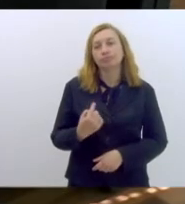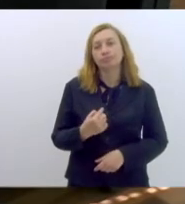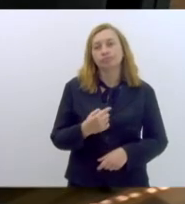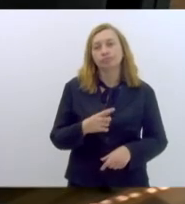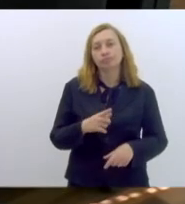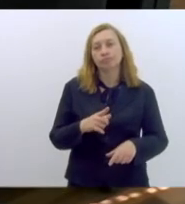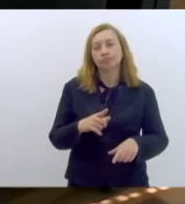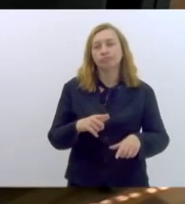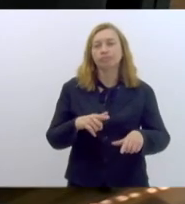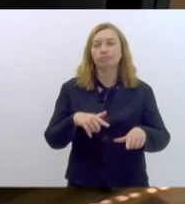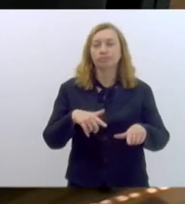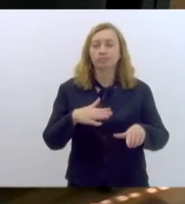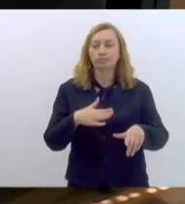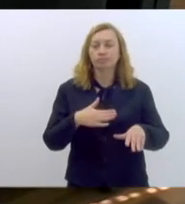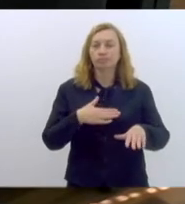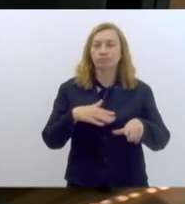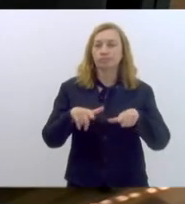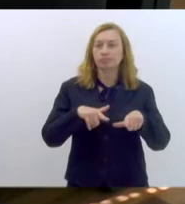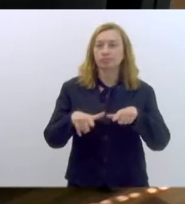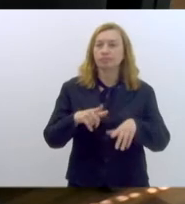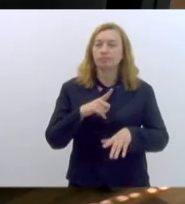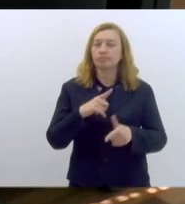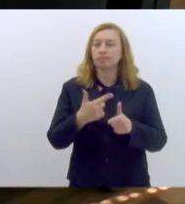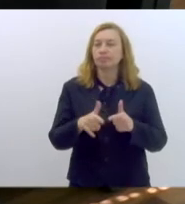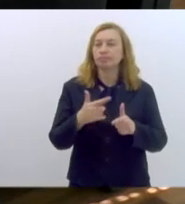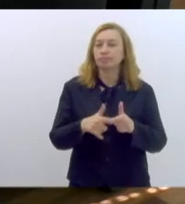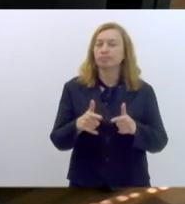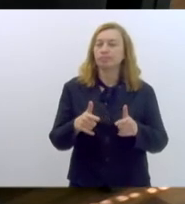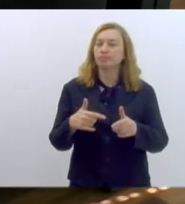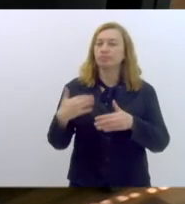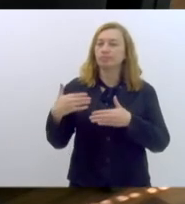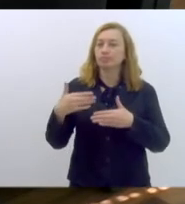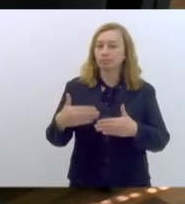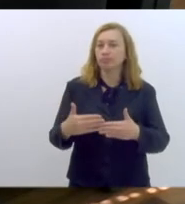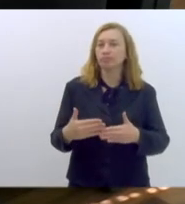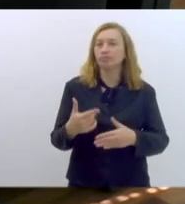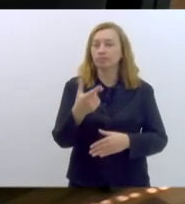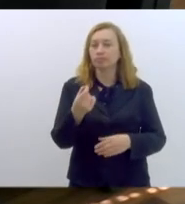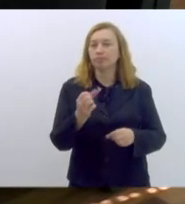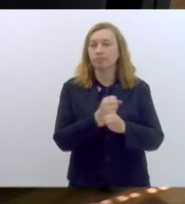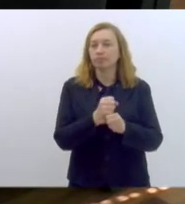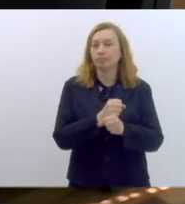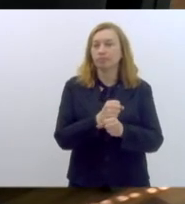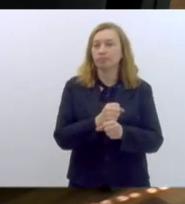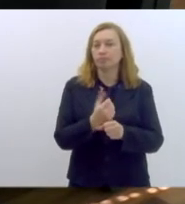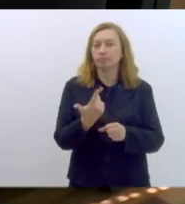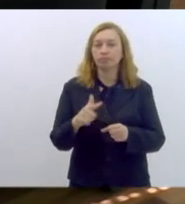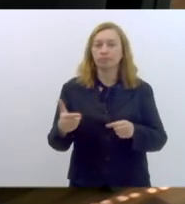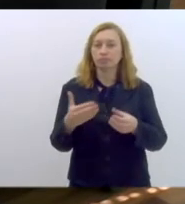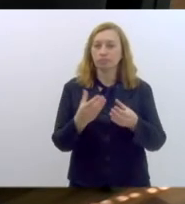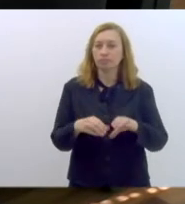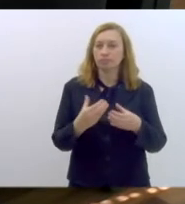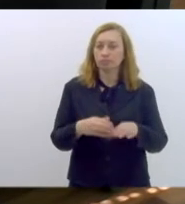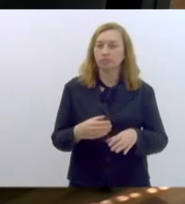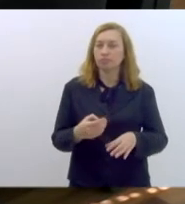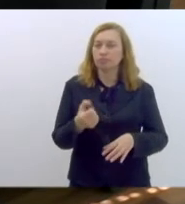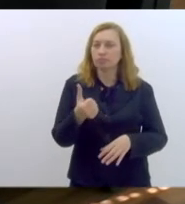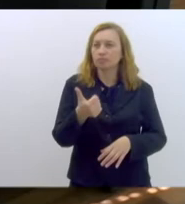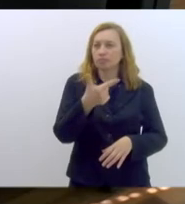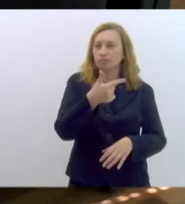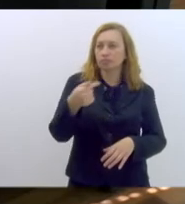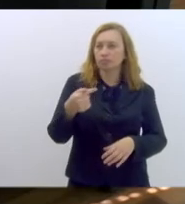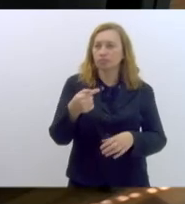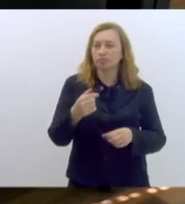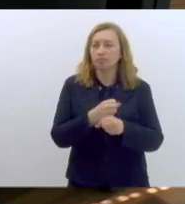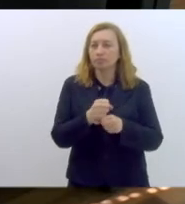problema. Quando fica longos períodos, minha carreira ficou 20 anos sem ter concurso, aí ficou mais outro quase 17 anos sem